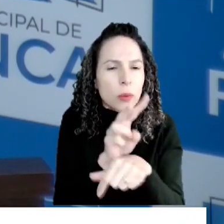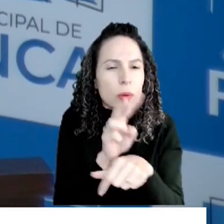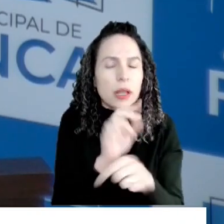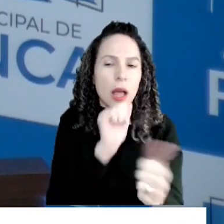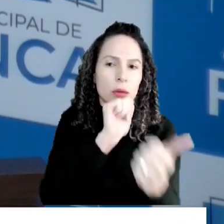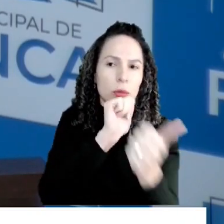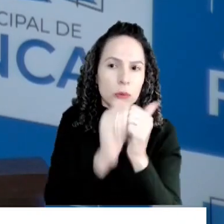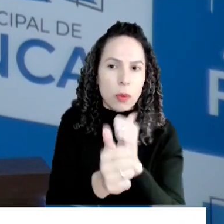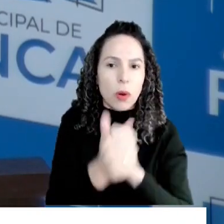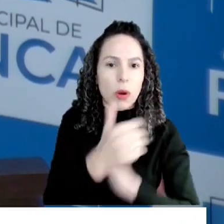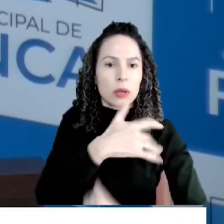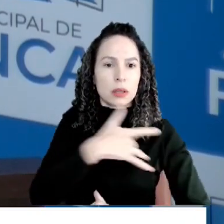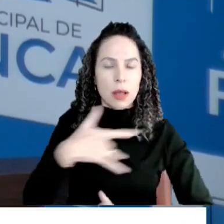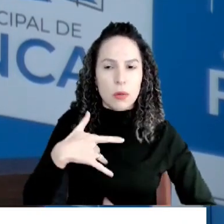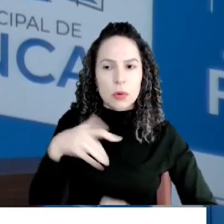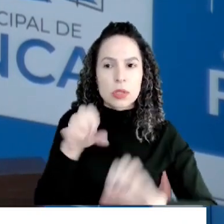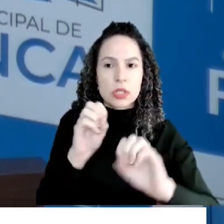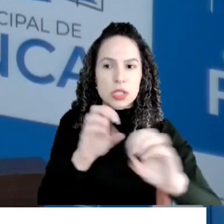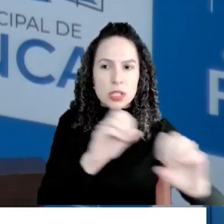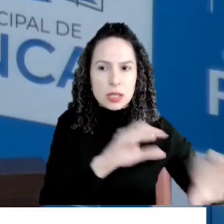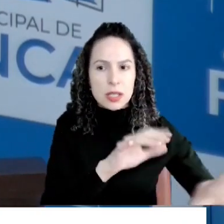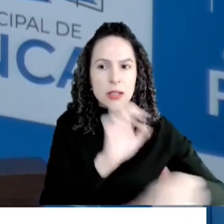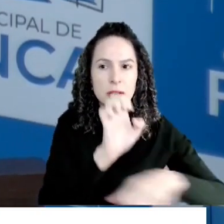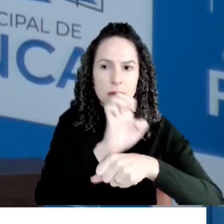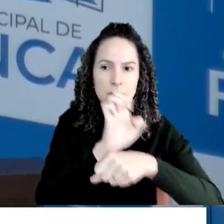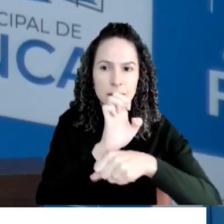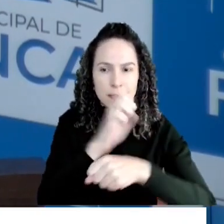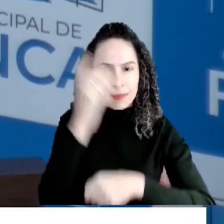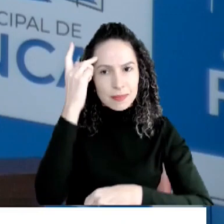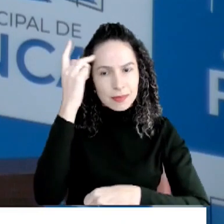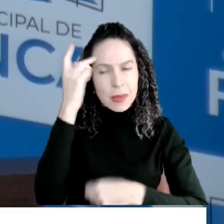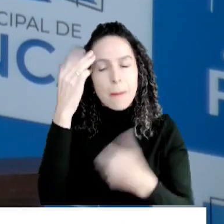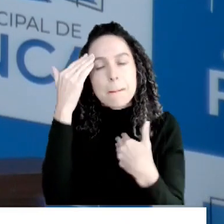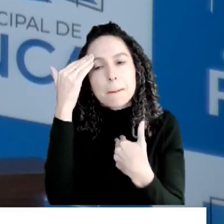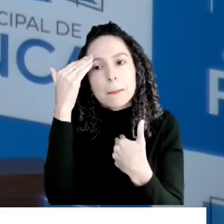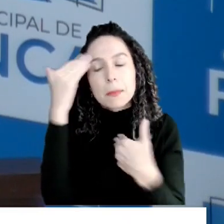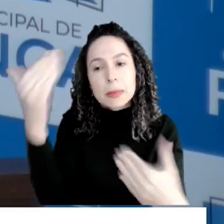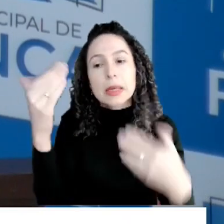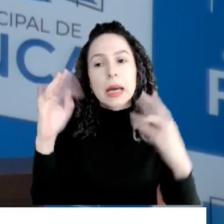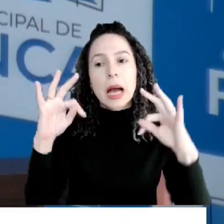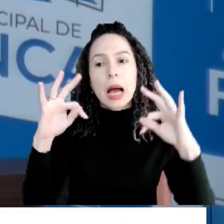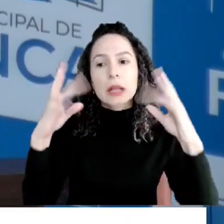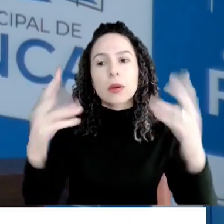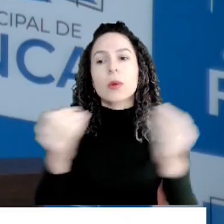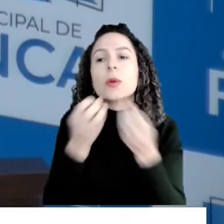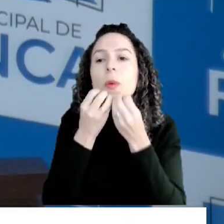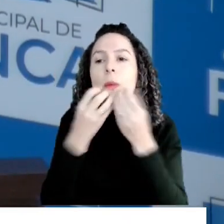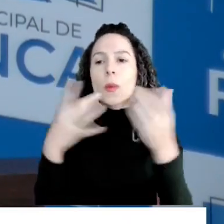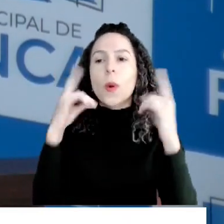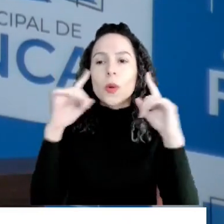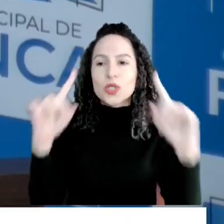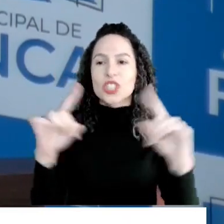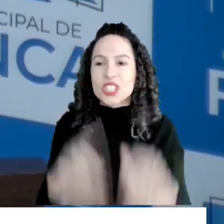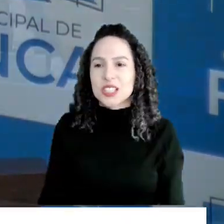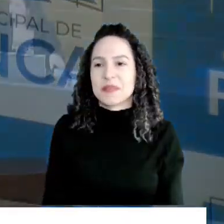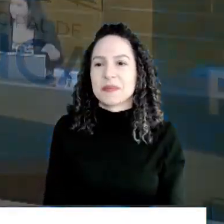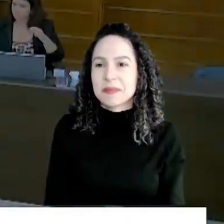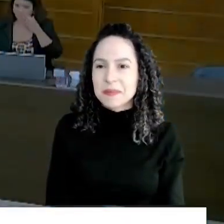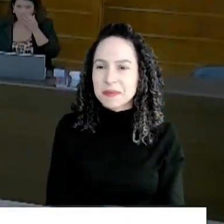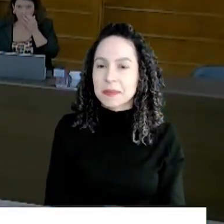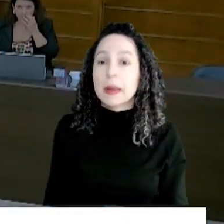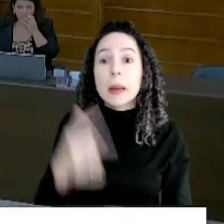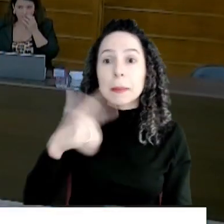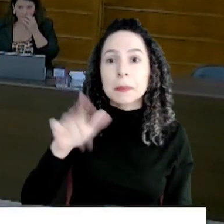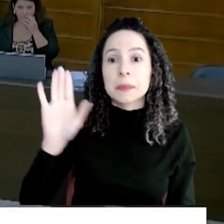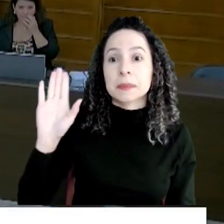da educação no Estado de São Paulo. Muito obrigado a todos, tenham todos um bom dia. O Aildo, só um minutinho, só para aproveitar.